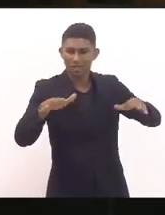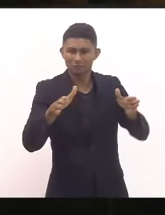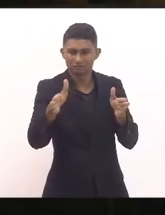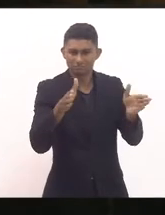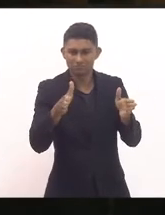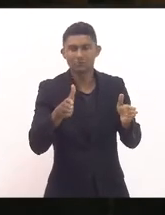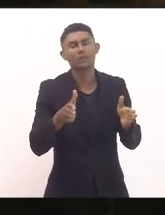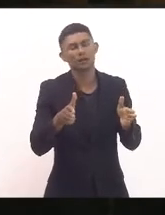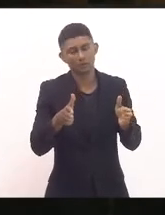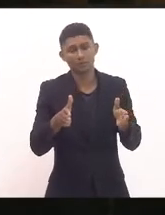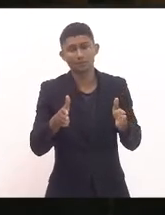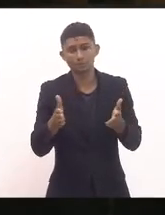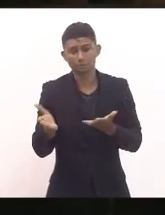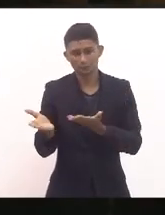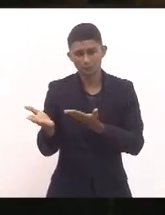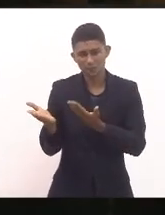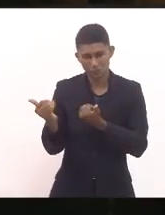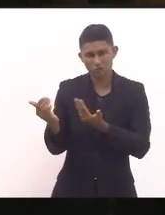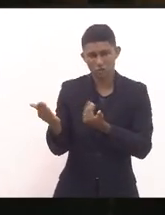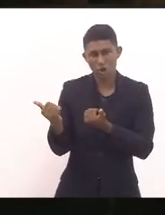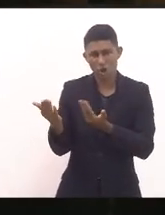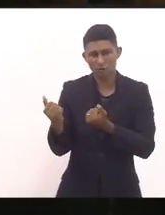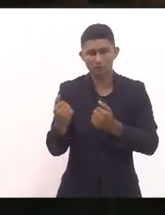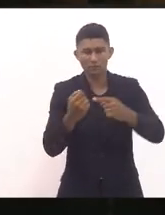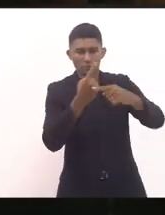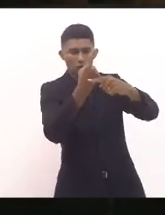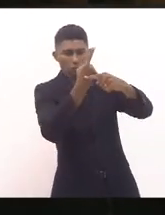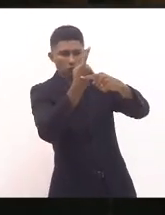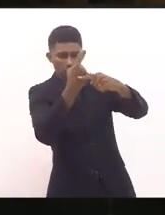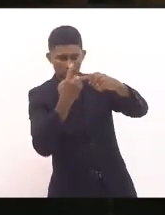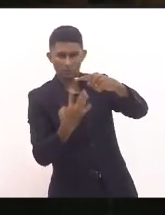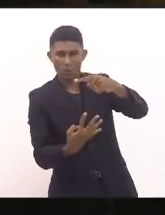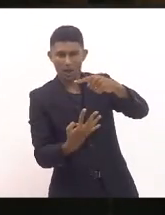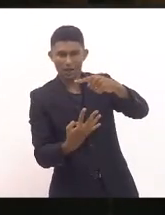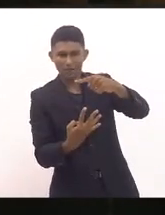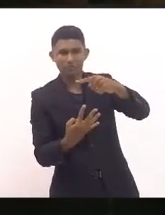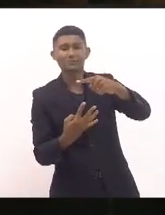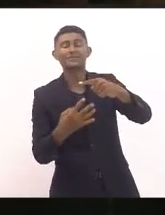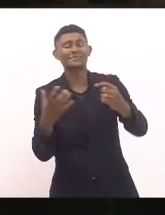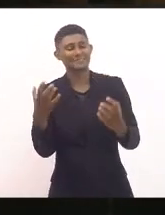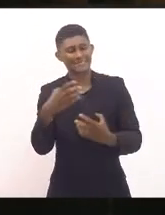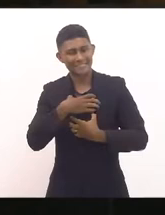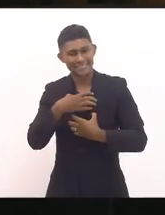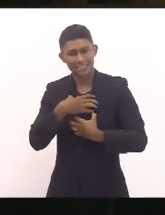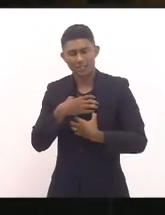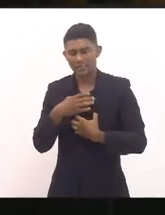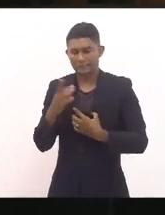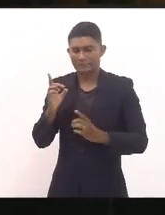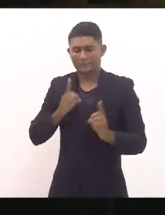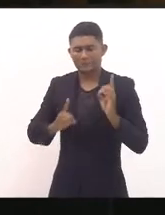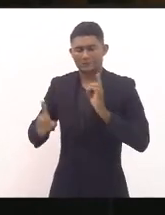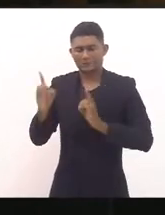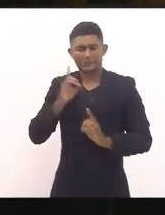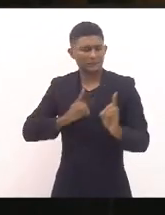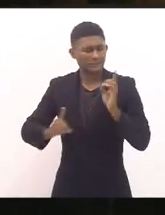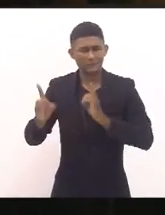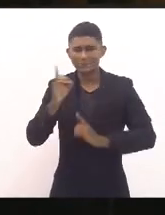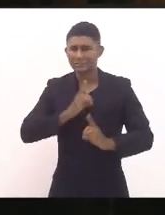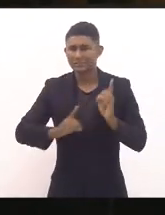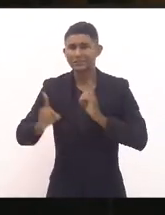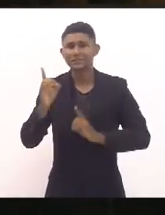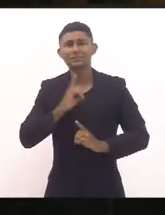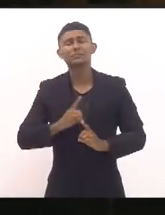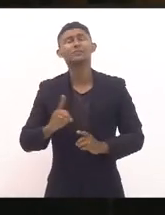Em cada 4 adolescentes em todo o mundo está experimentando sintomas de depressão clinicamente